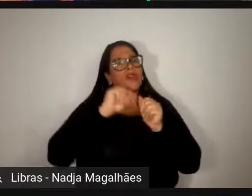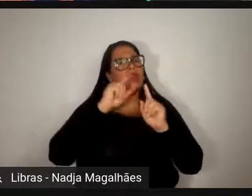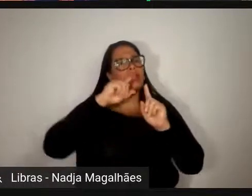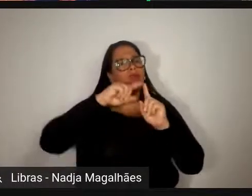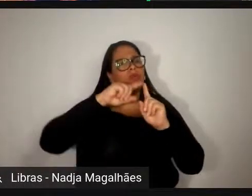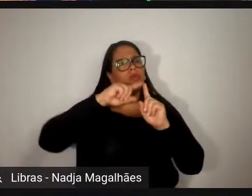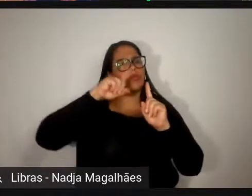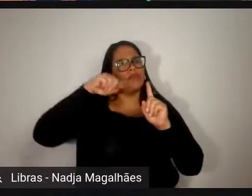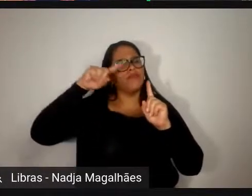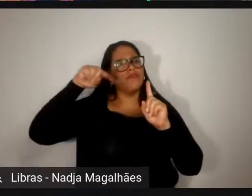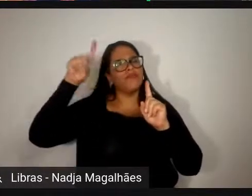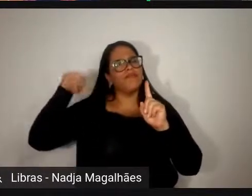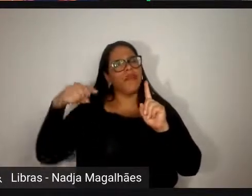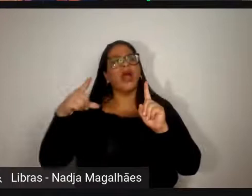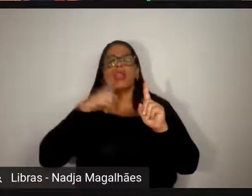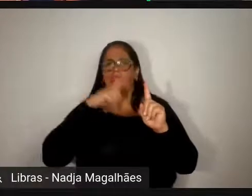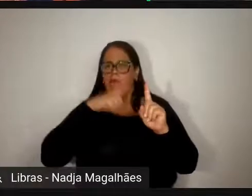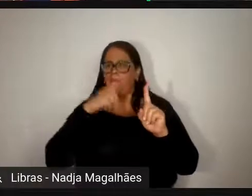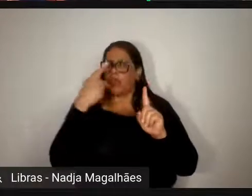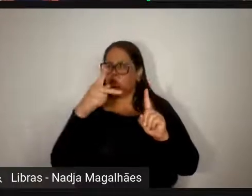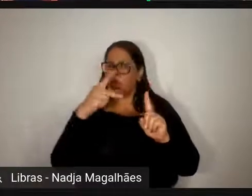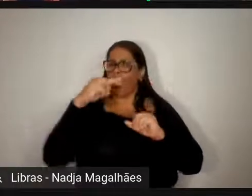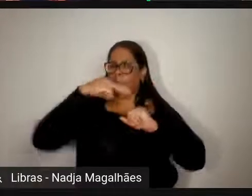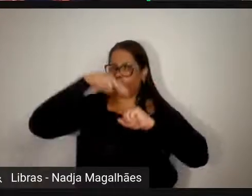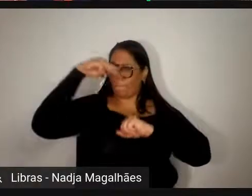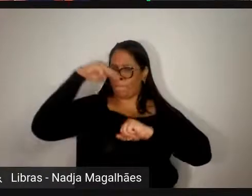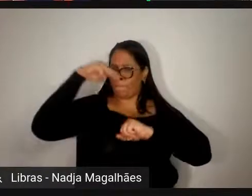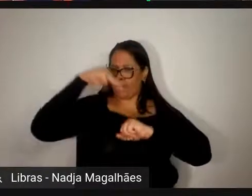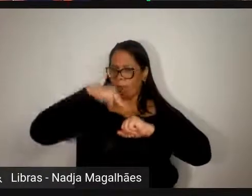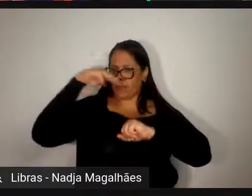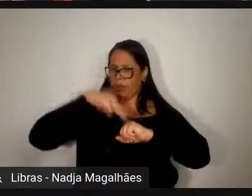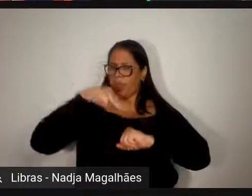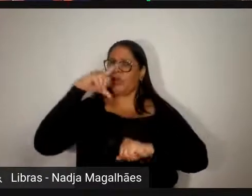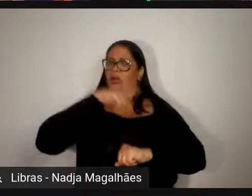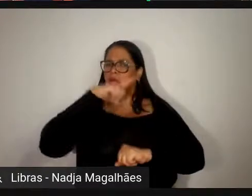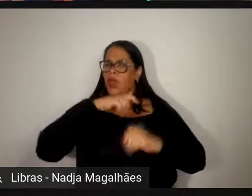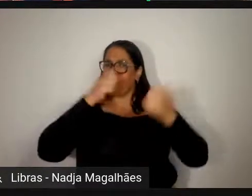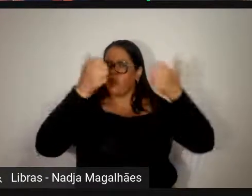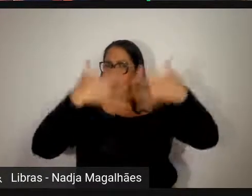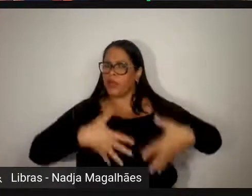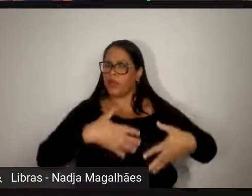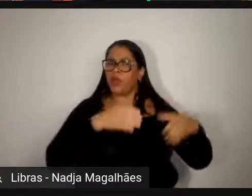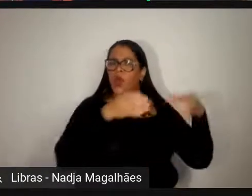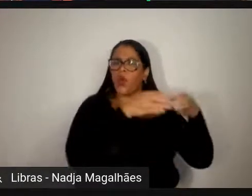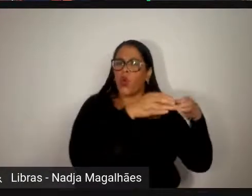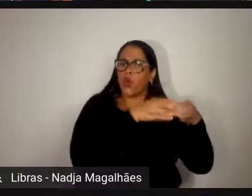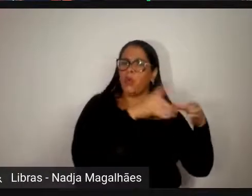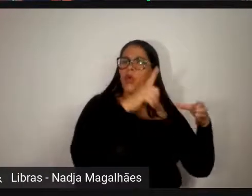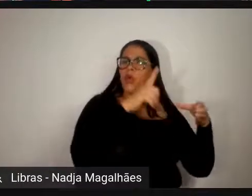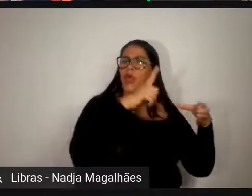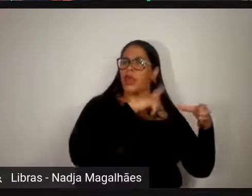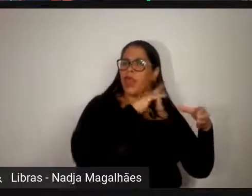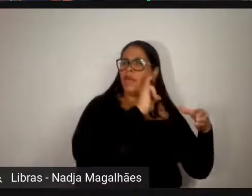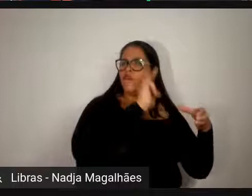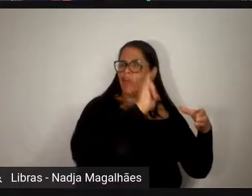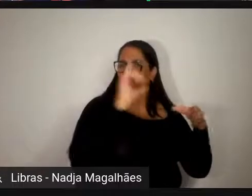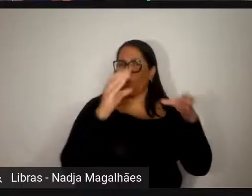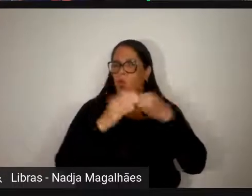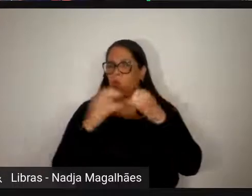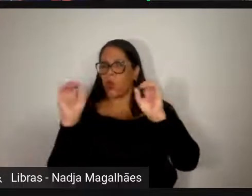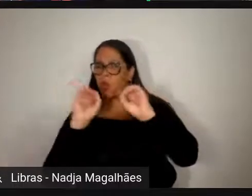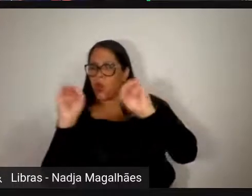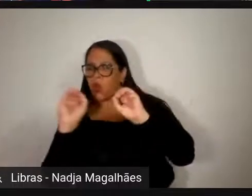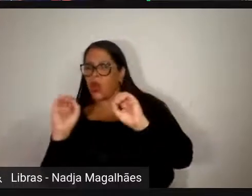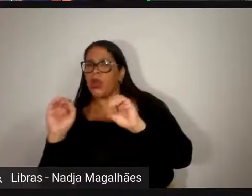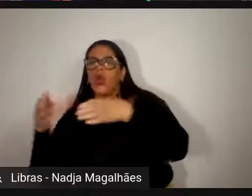Na dissertação tem uma escala em que você colocou esses grupos que não tem nenhuma informação, que tem alguma informação, a informação melhor.